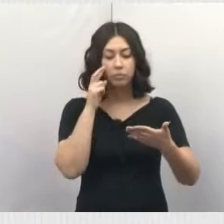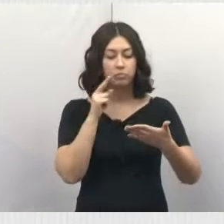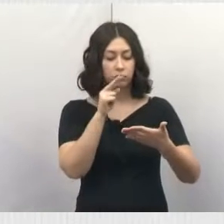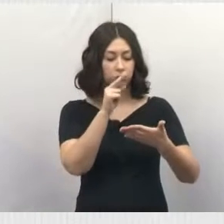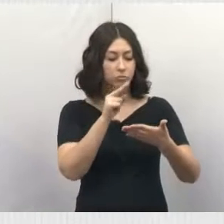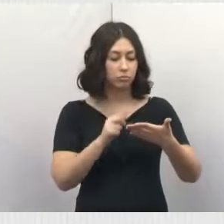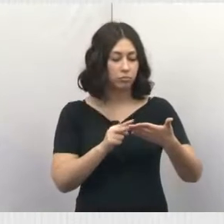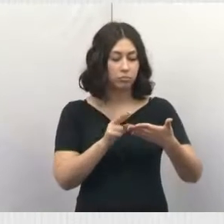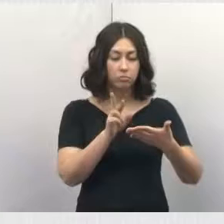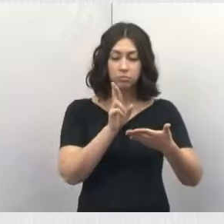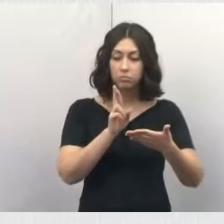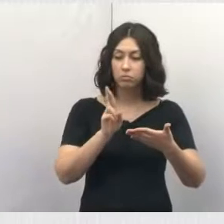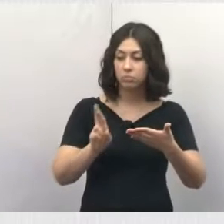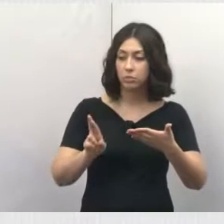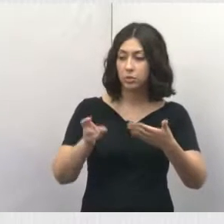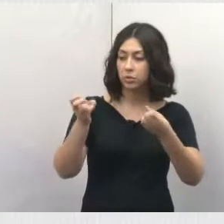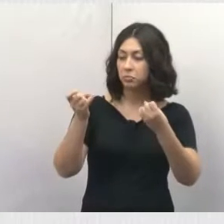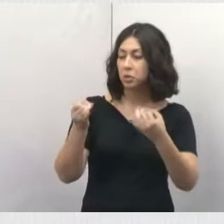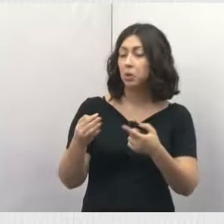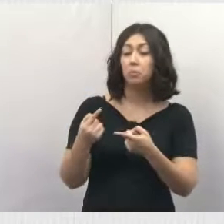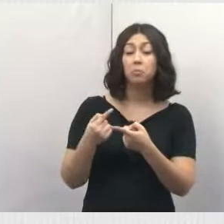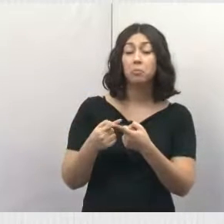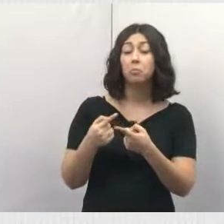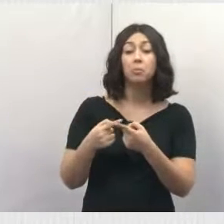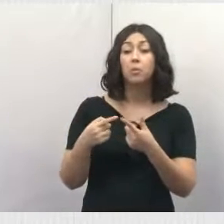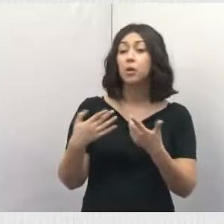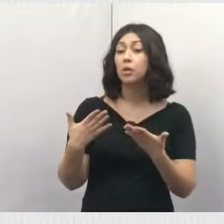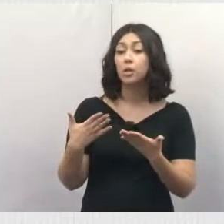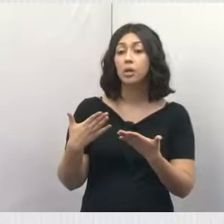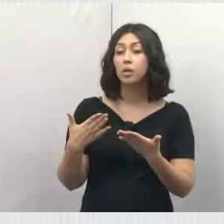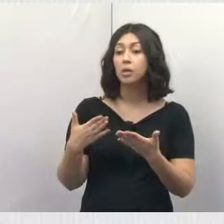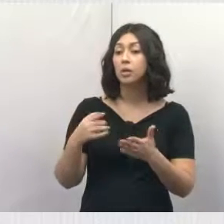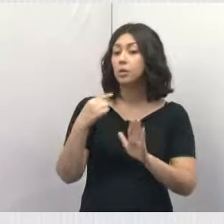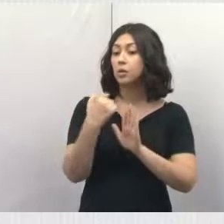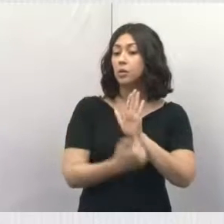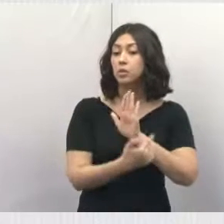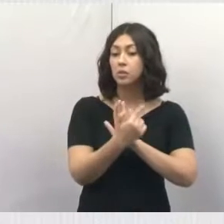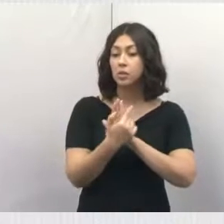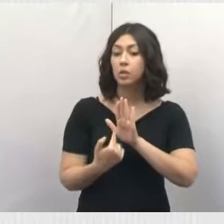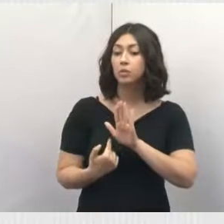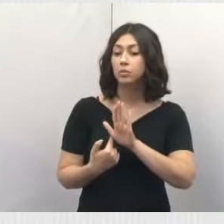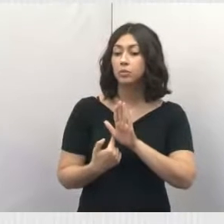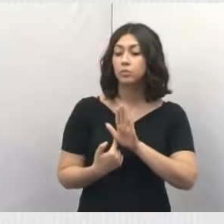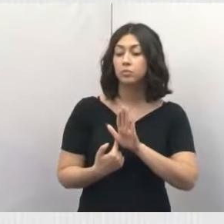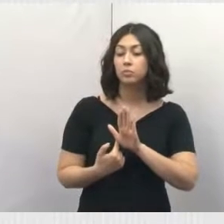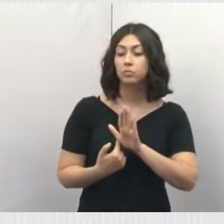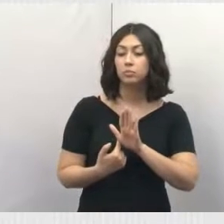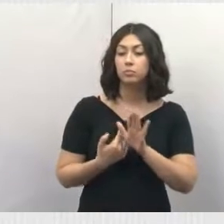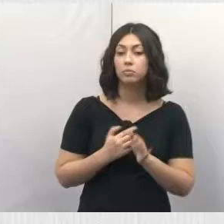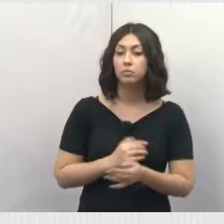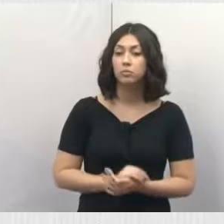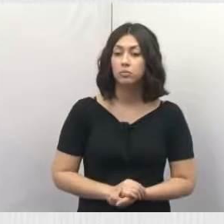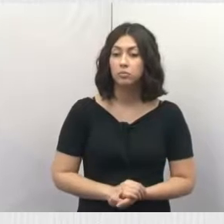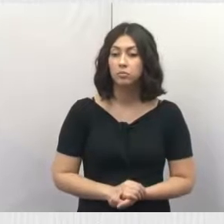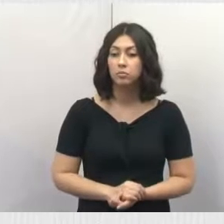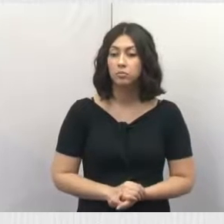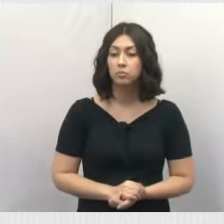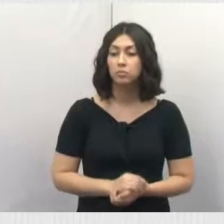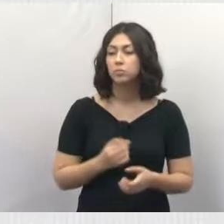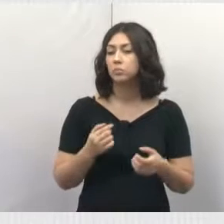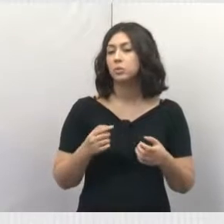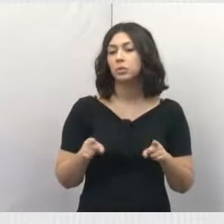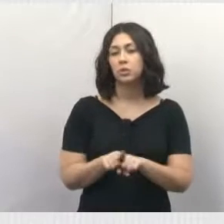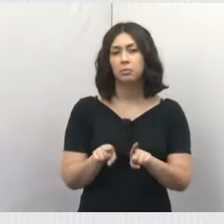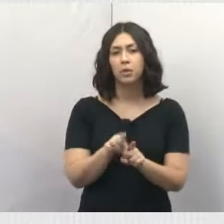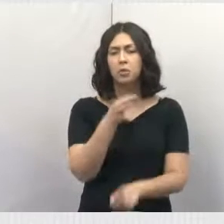elaborar um parecer sobre as razões legais e jurisprudenciais, levando-se em consideração os argumentos